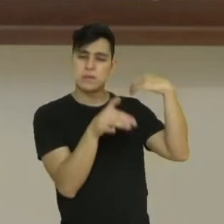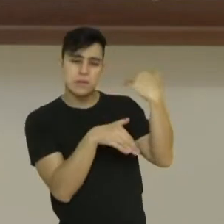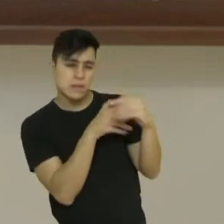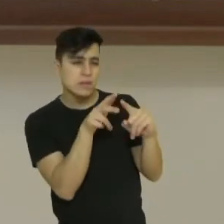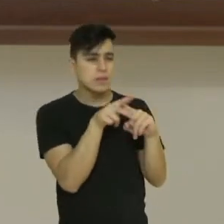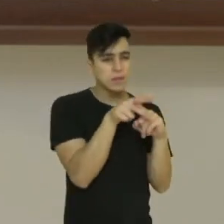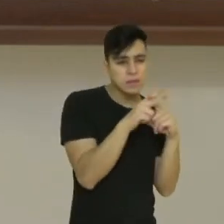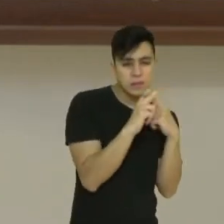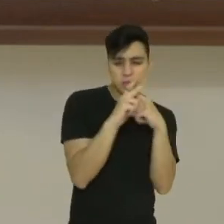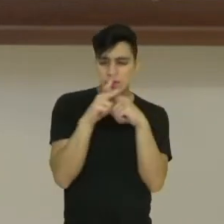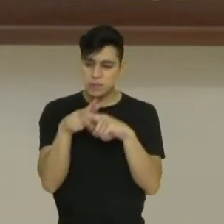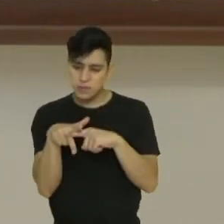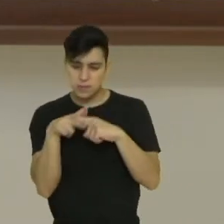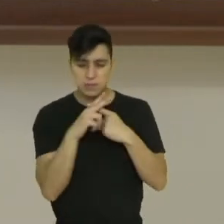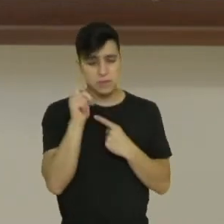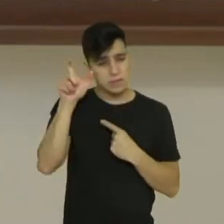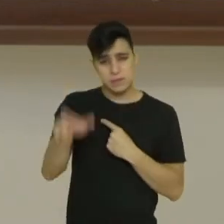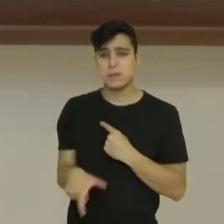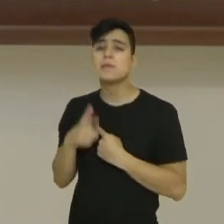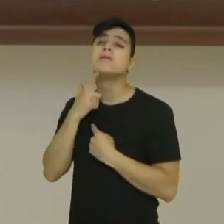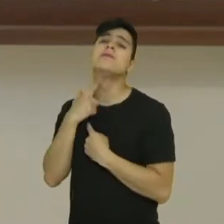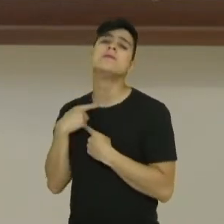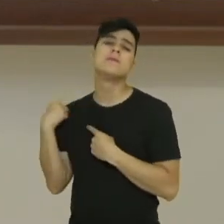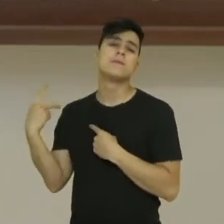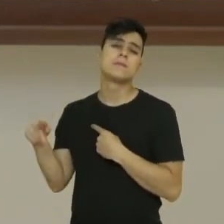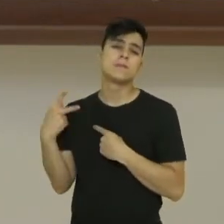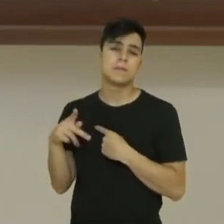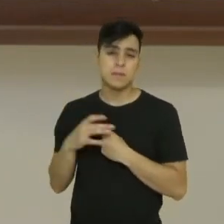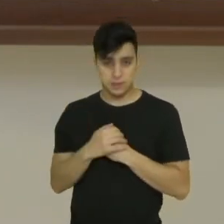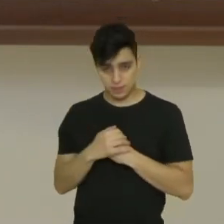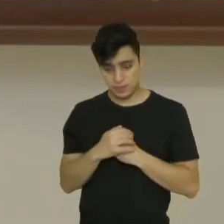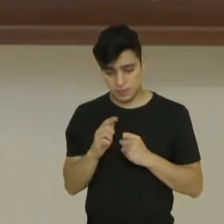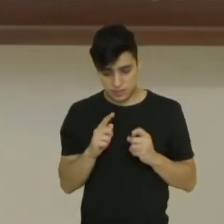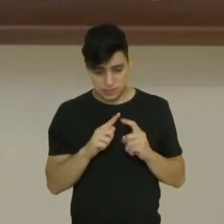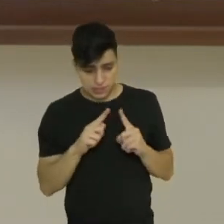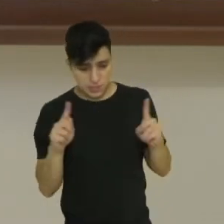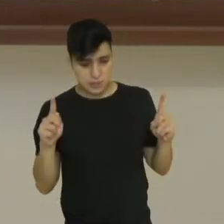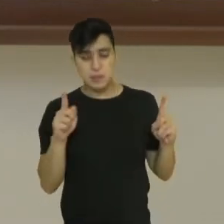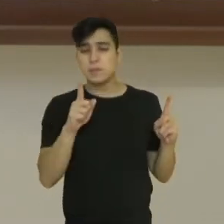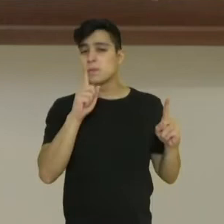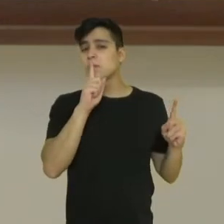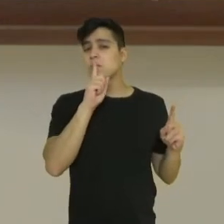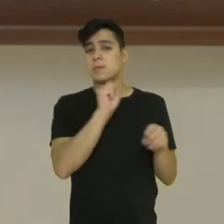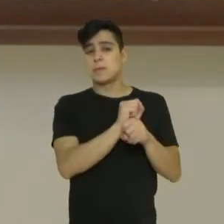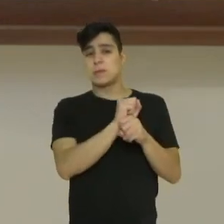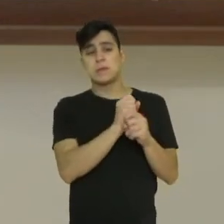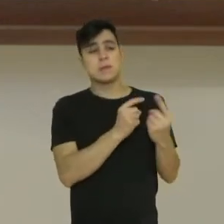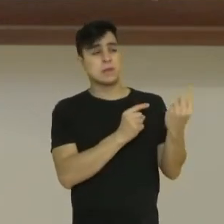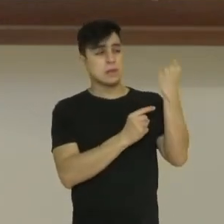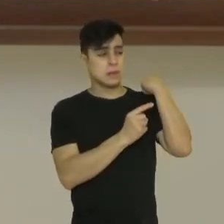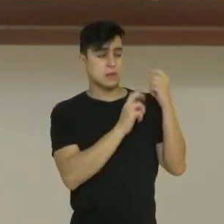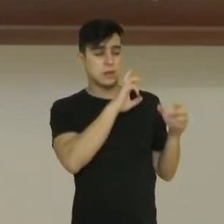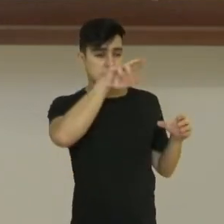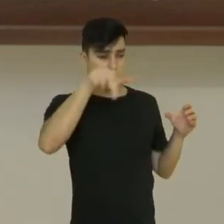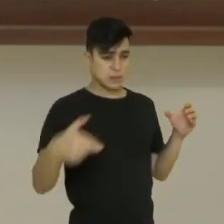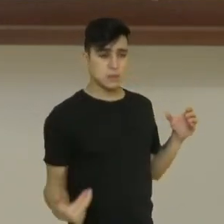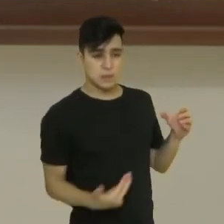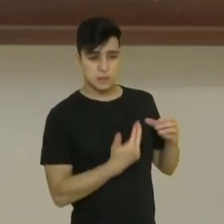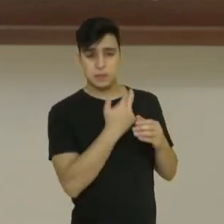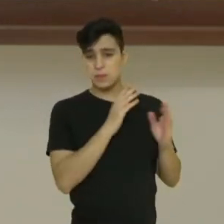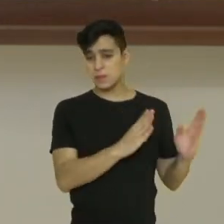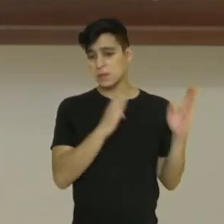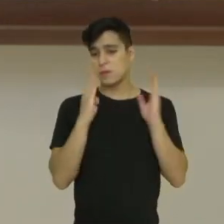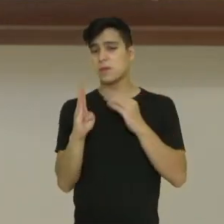e reeditar a imagem quantas vezes ele queria. Só que o que acontece? Nós tínhamos uma imagem parada no período renascentista e no barroco é feito